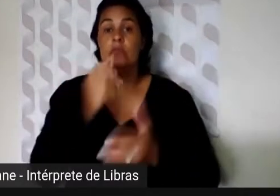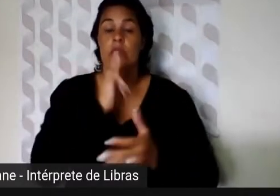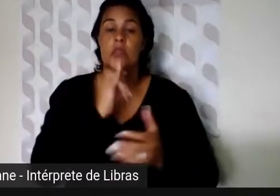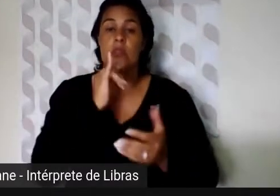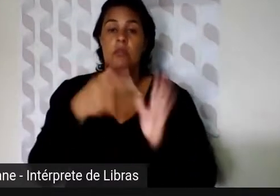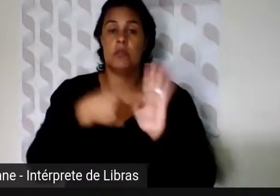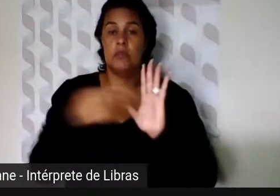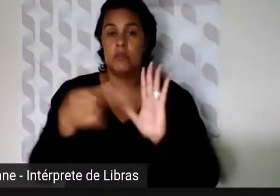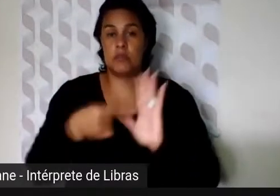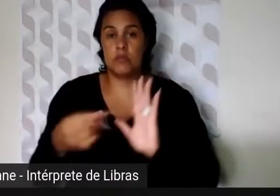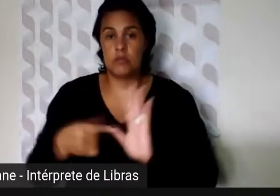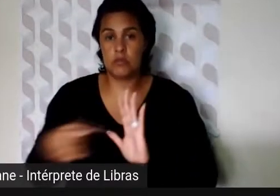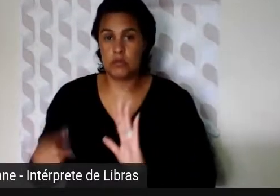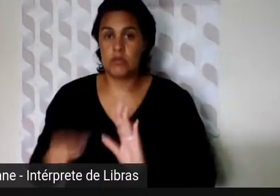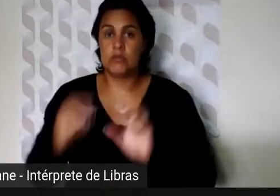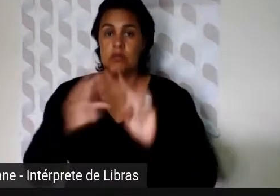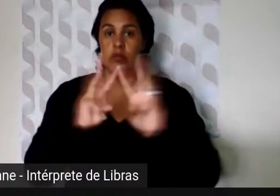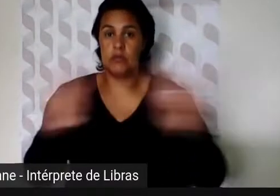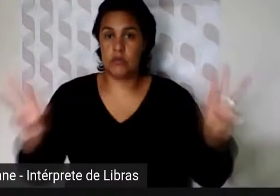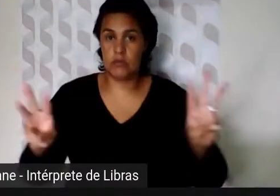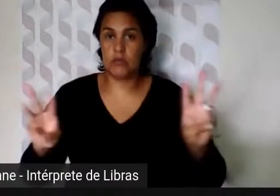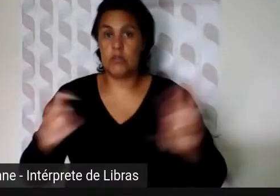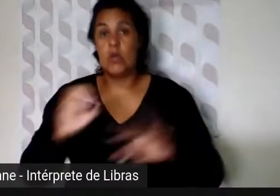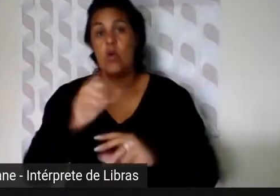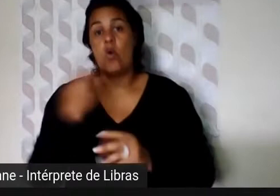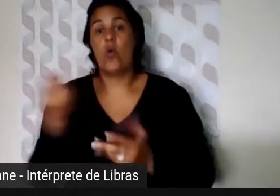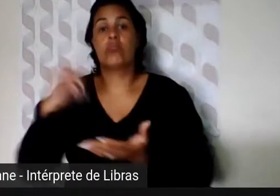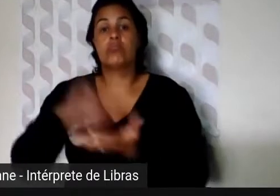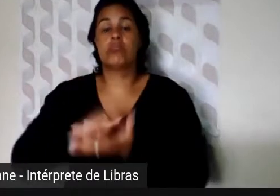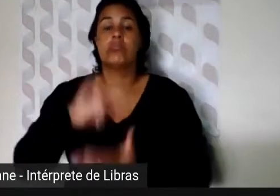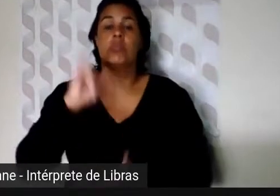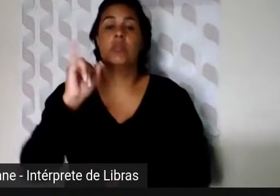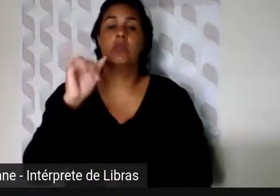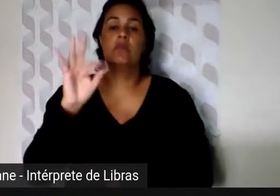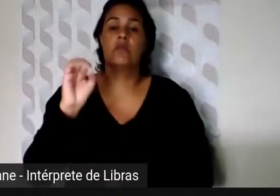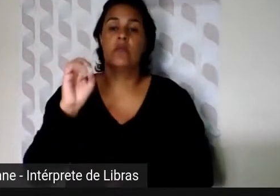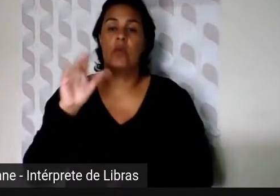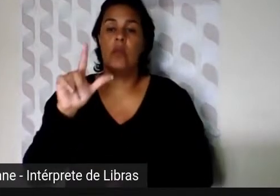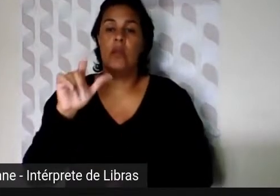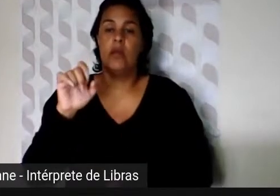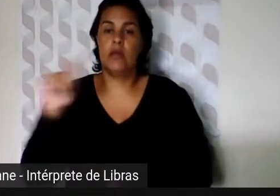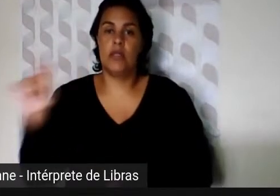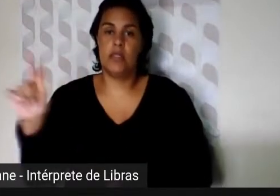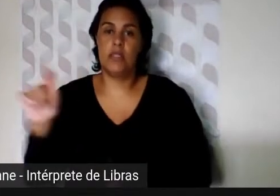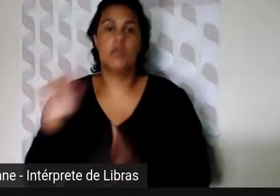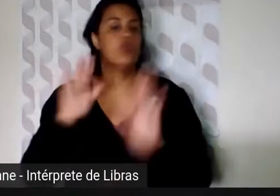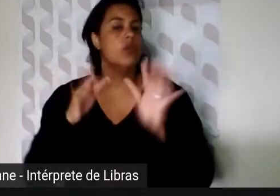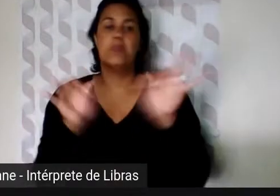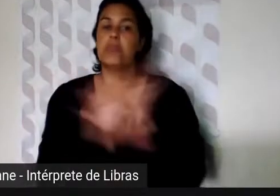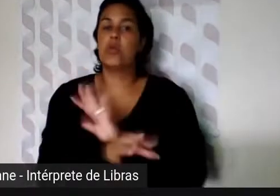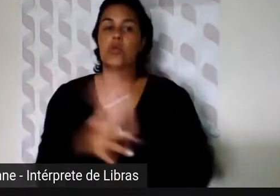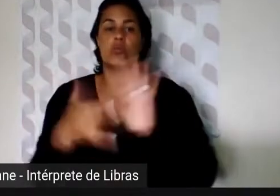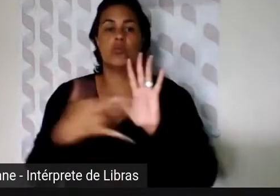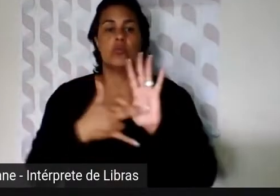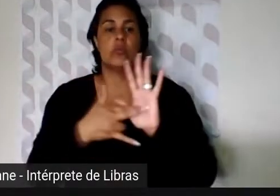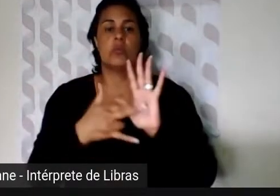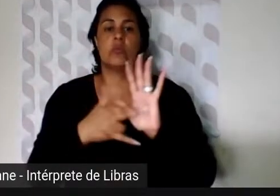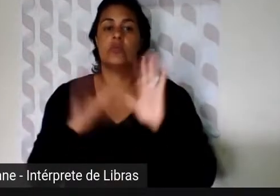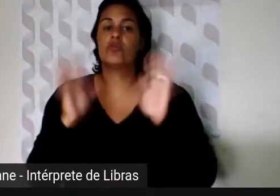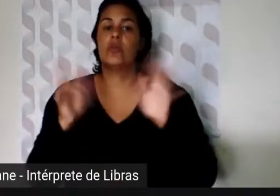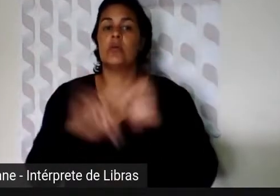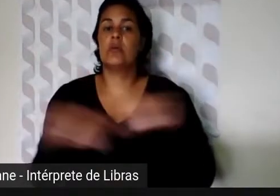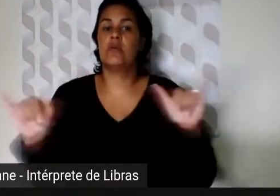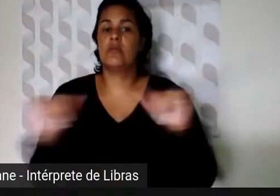no site ou no aplicativo InfoLeg, ela já supre essa exigência regimental de dar conhecimento ao